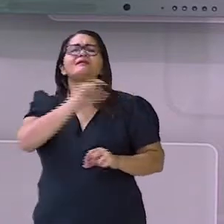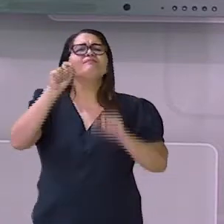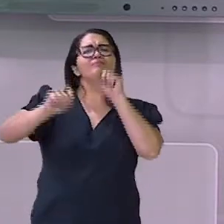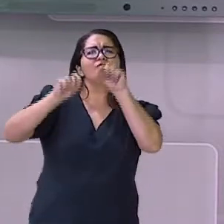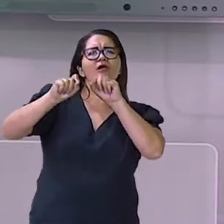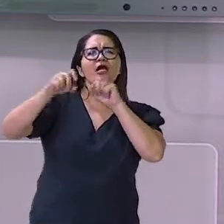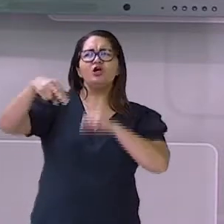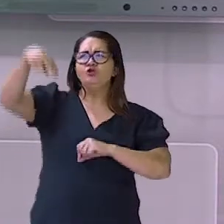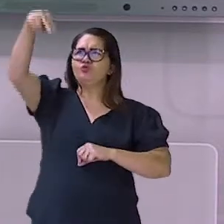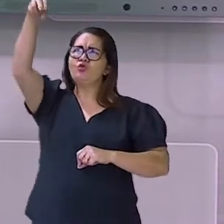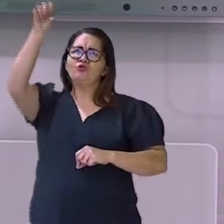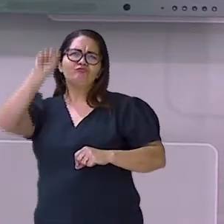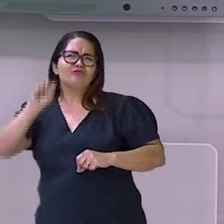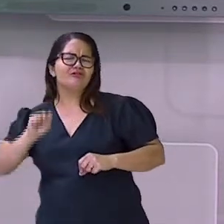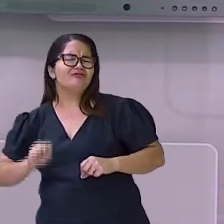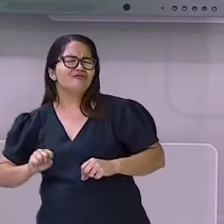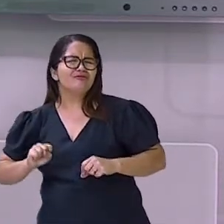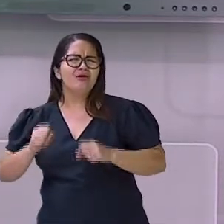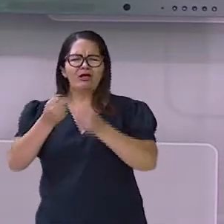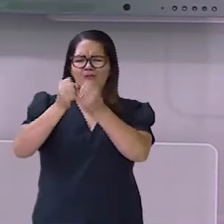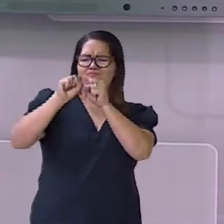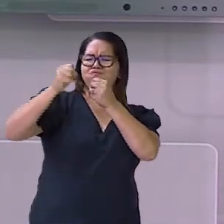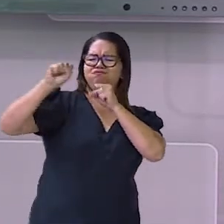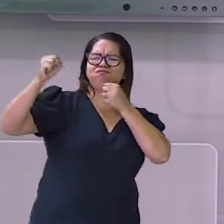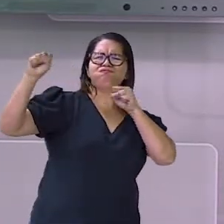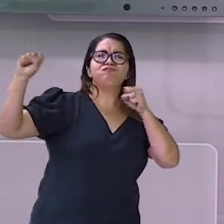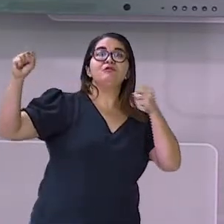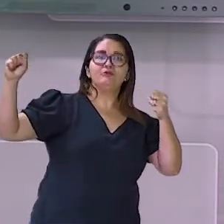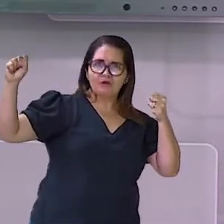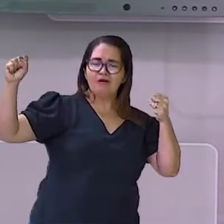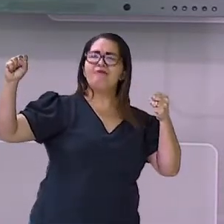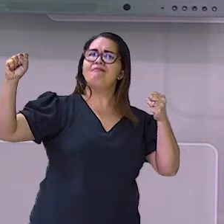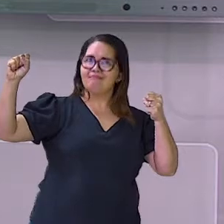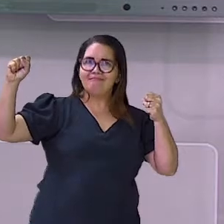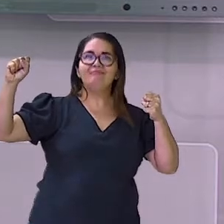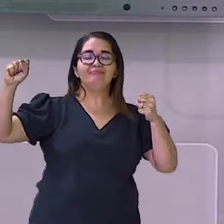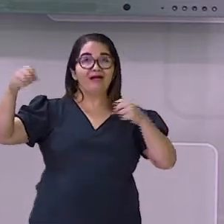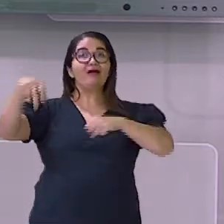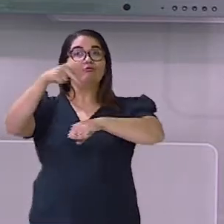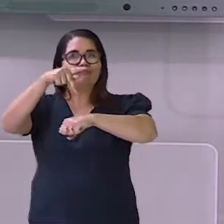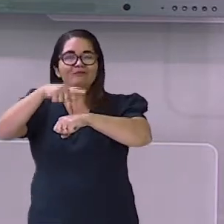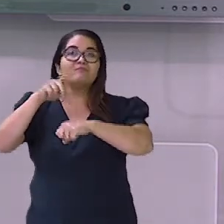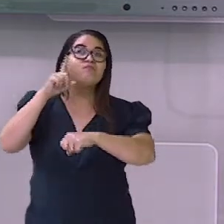continente, certo? Então, o que isso vai implicar no clima?